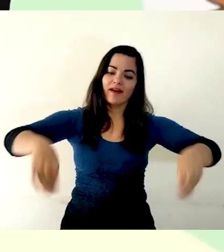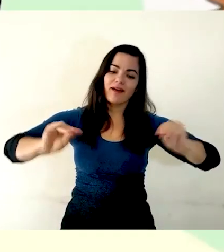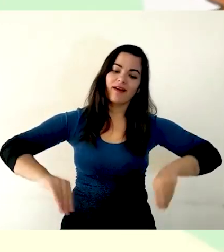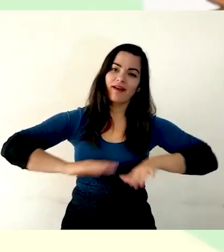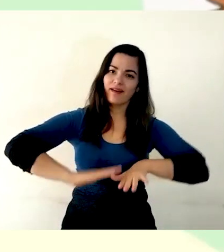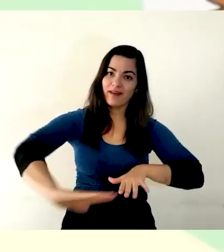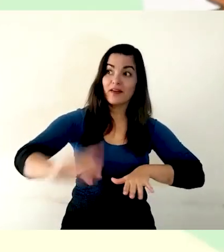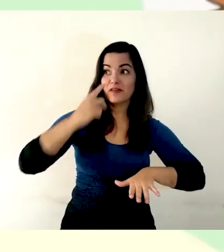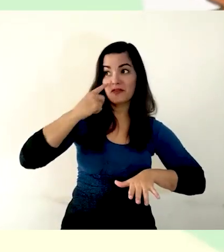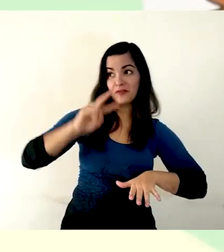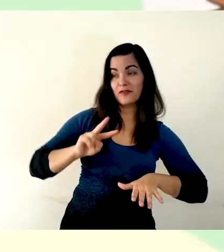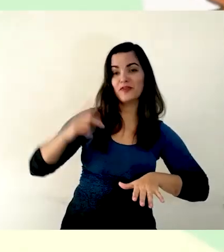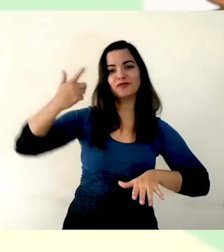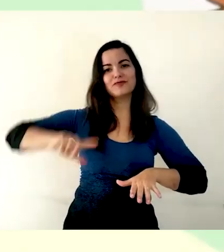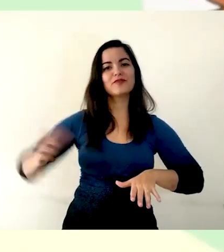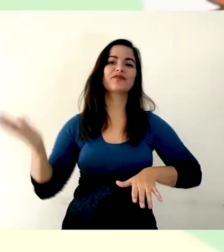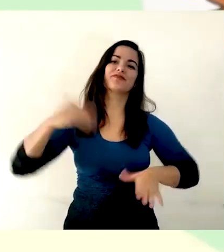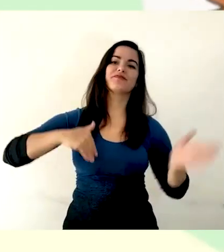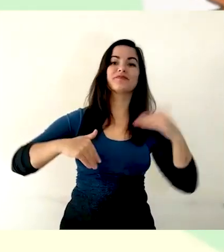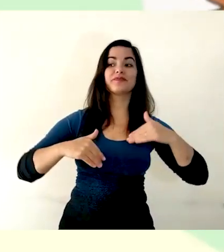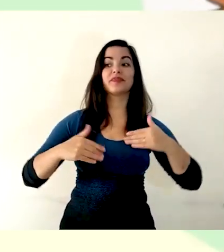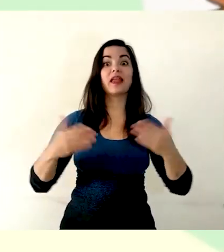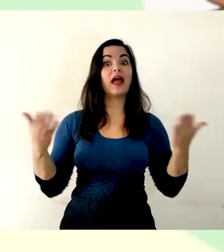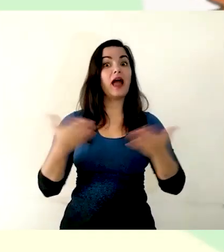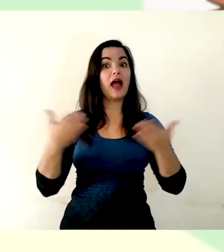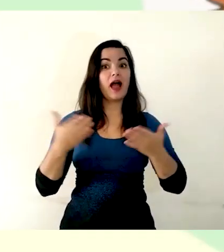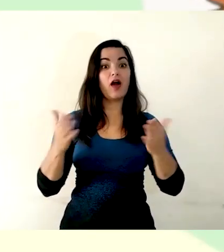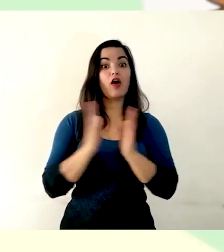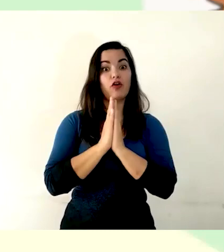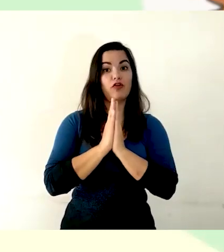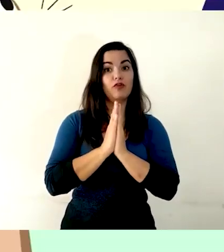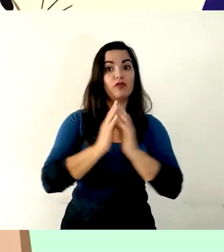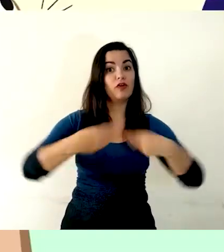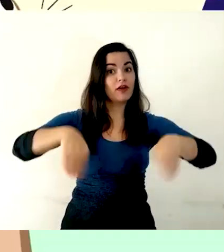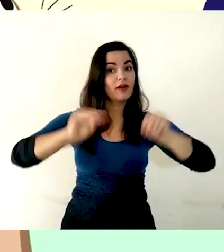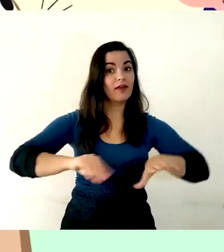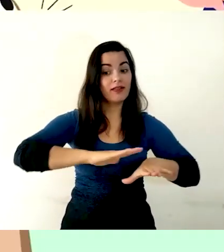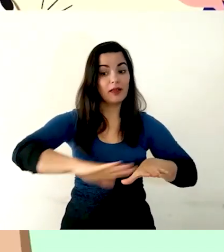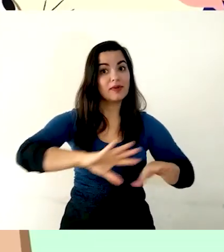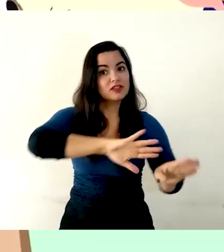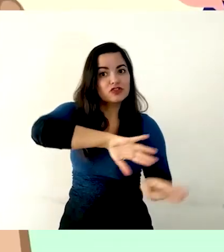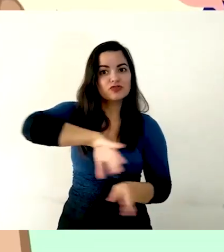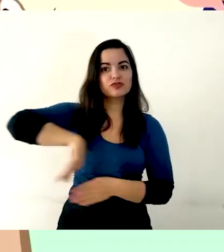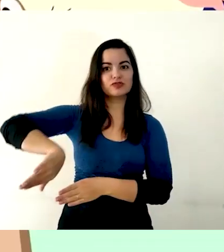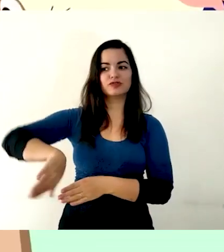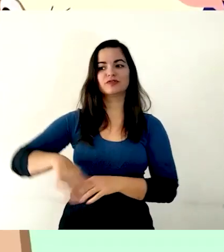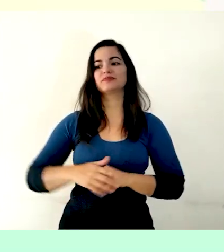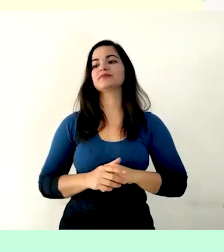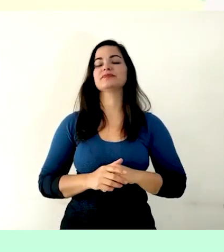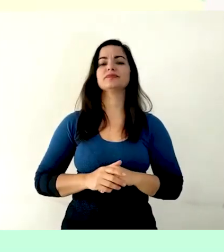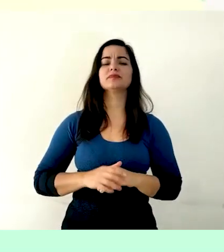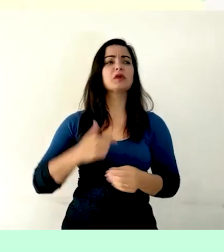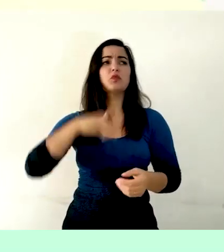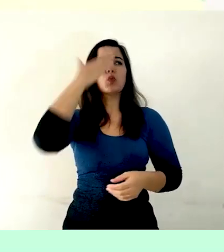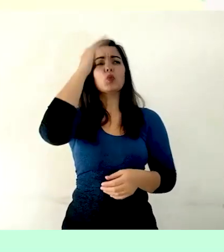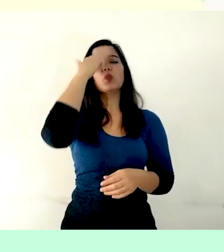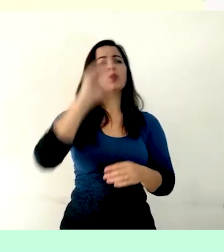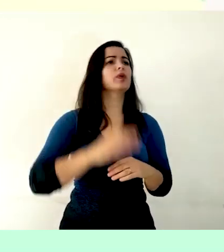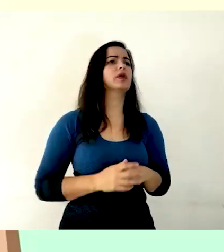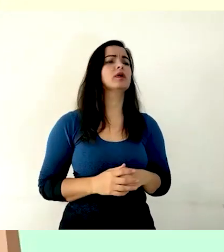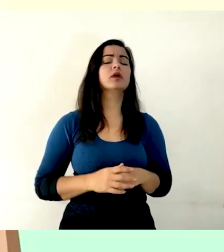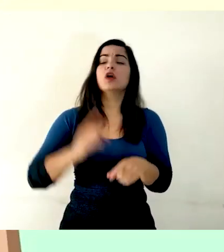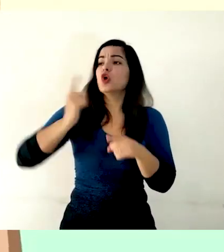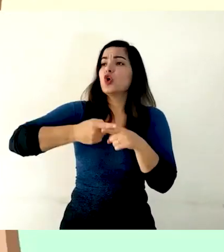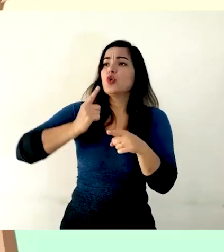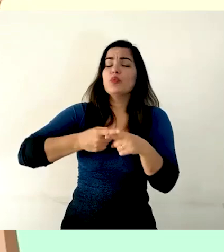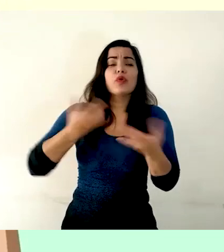Viu? Vamos de novo, pessoal. Dessa vez, ninguém deixa o carrinho no tapete. Mas eu não entendo. Não entende o